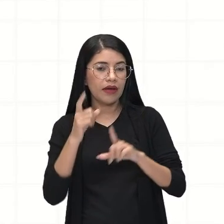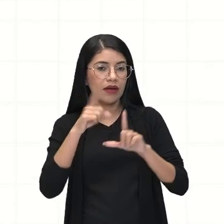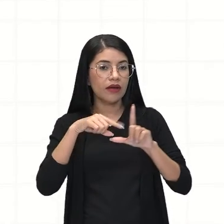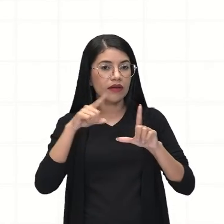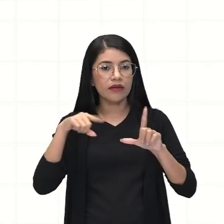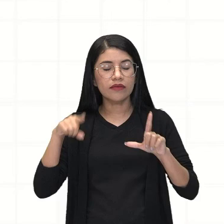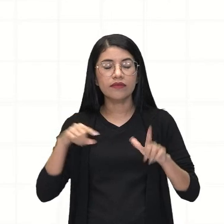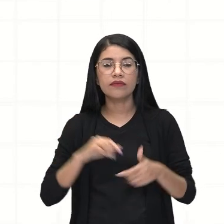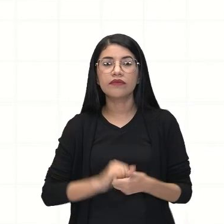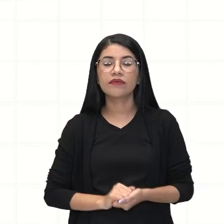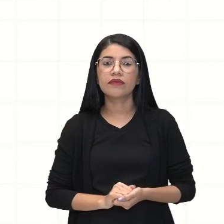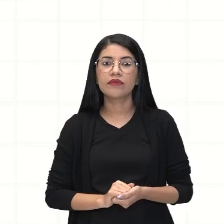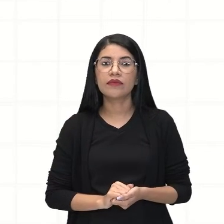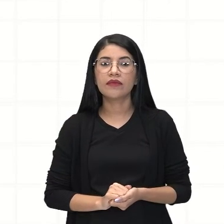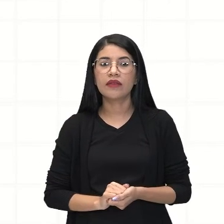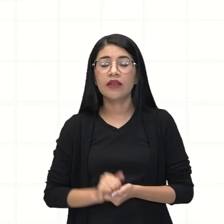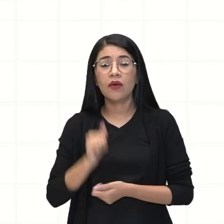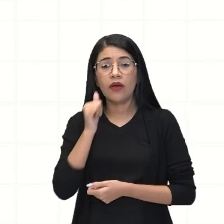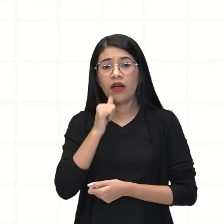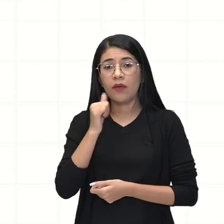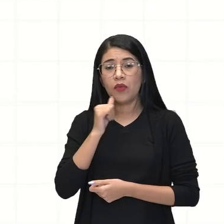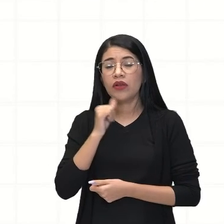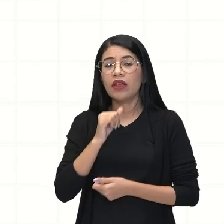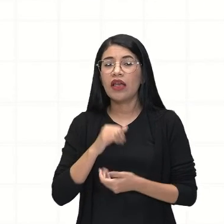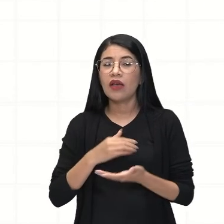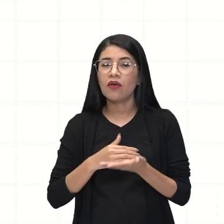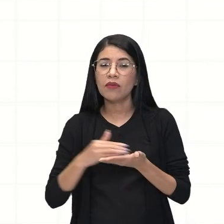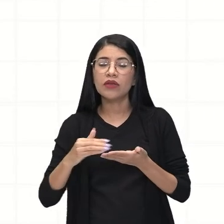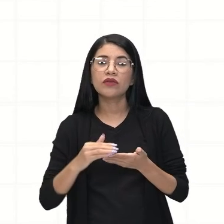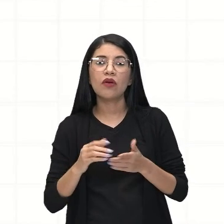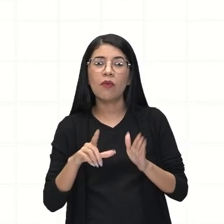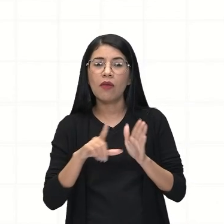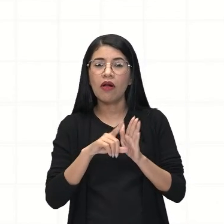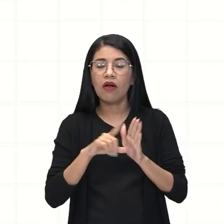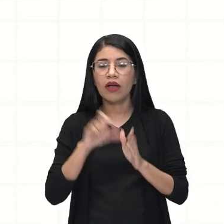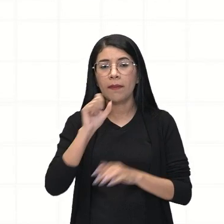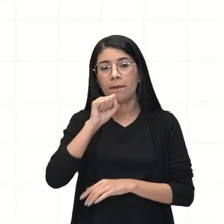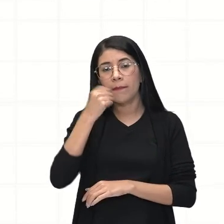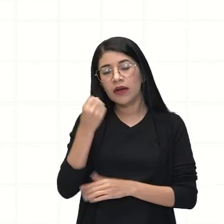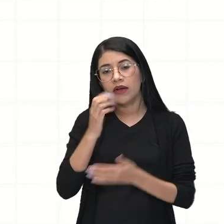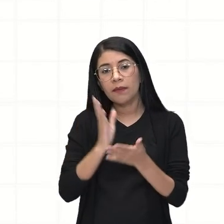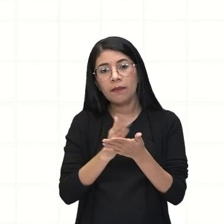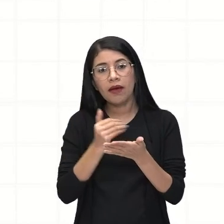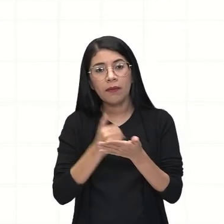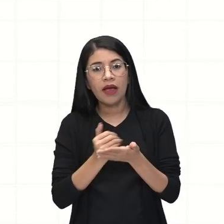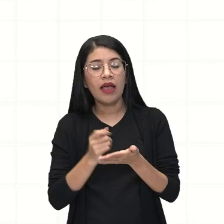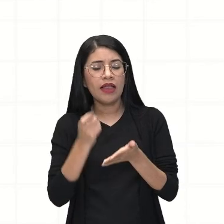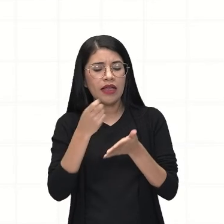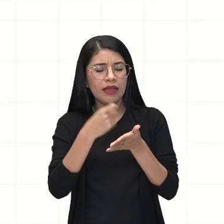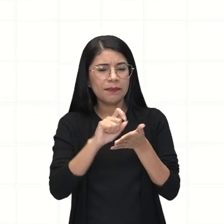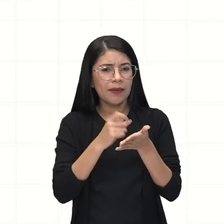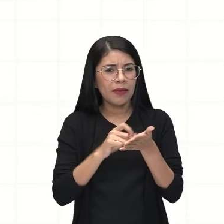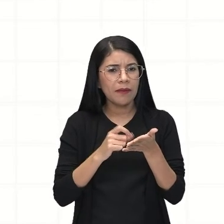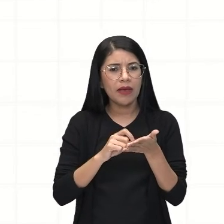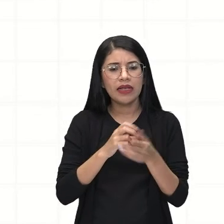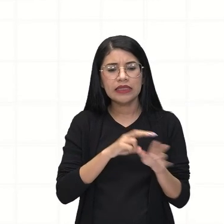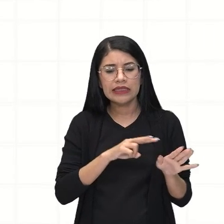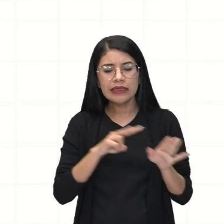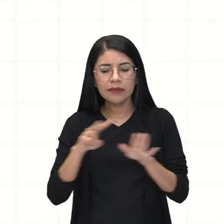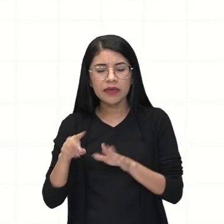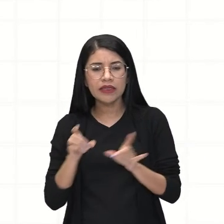só. Vera abriu uma pequena loja de pães e bolos. Ela fez anotações de quanto vendeu durante a primeira